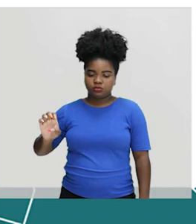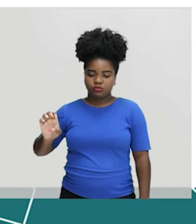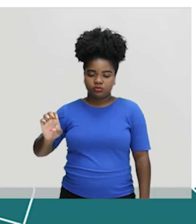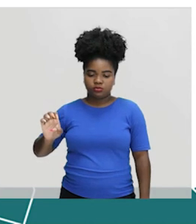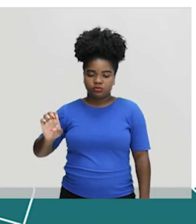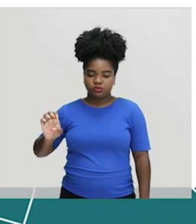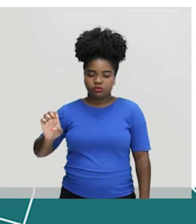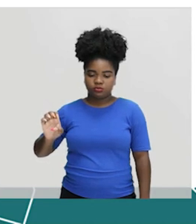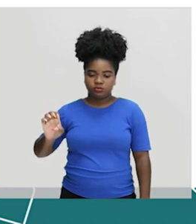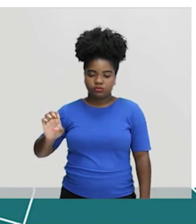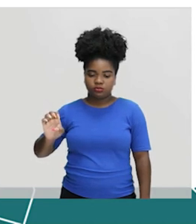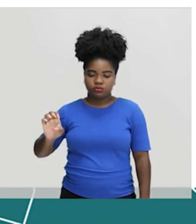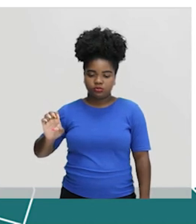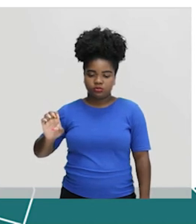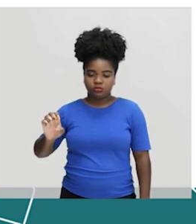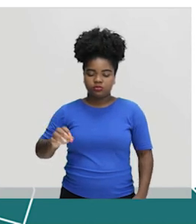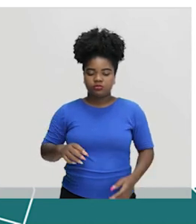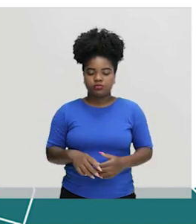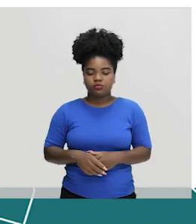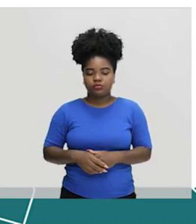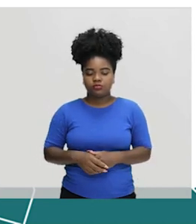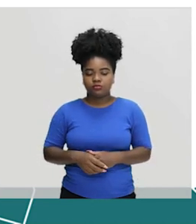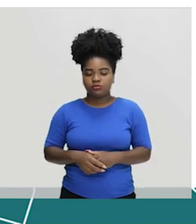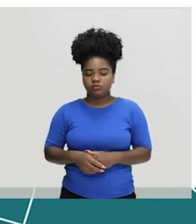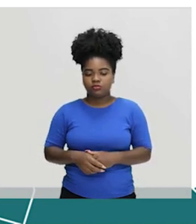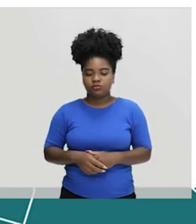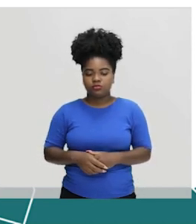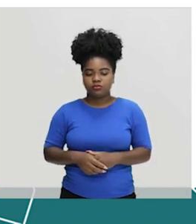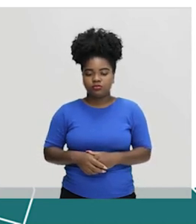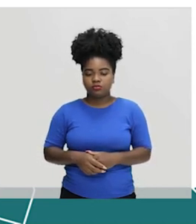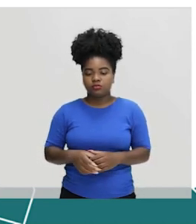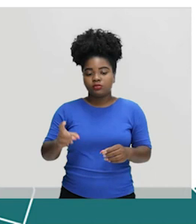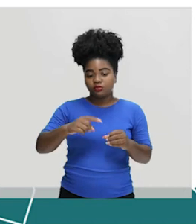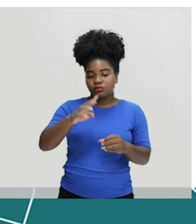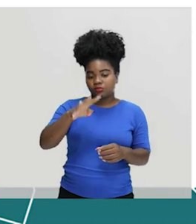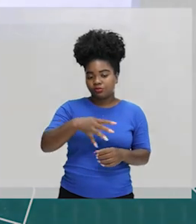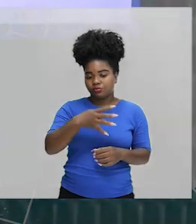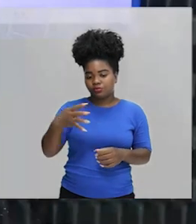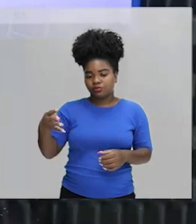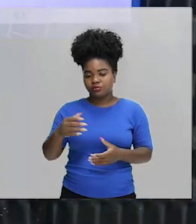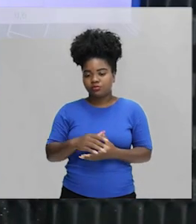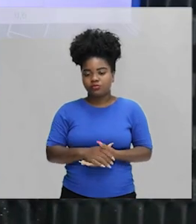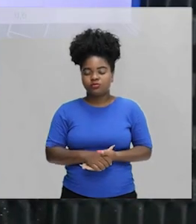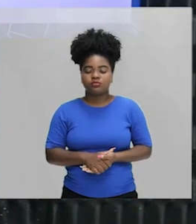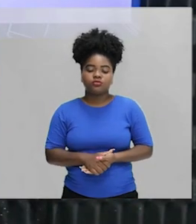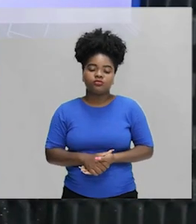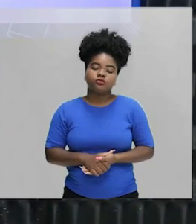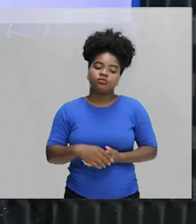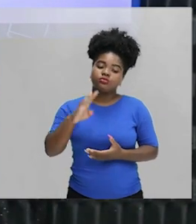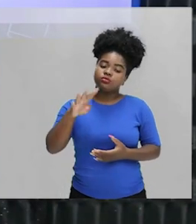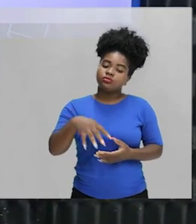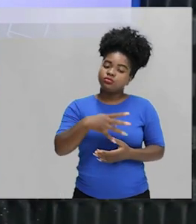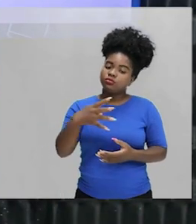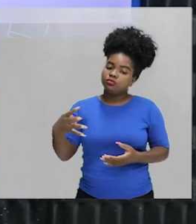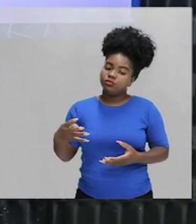ou 550.000 vezes a luminosidade do Sol certo então vamos voltar para a tabela lá na tabela